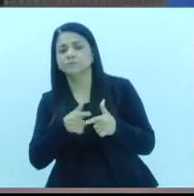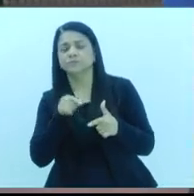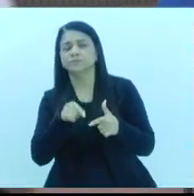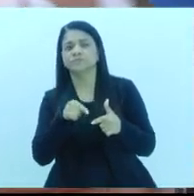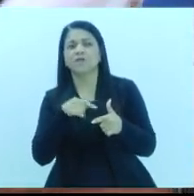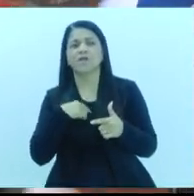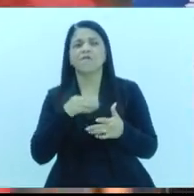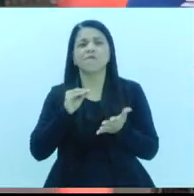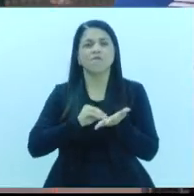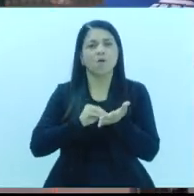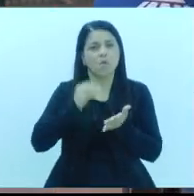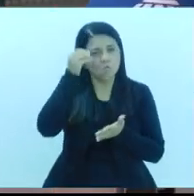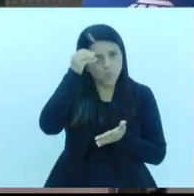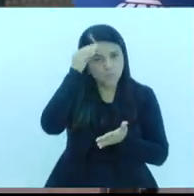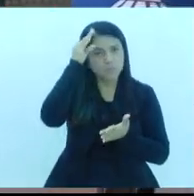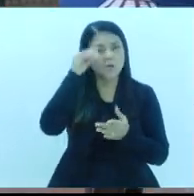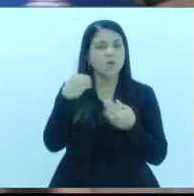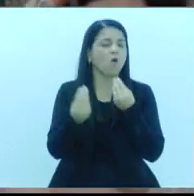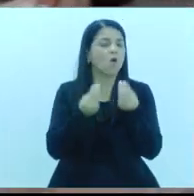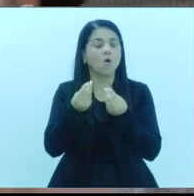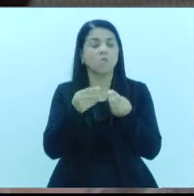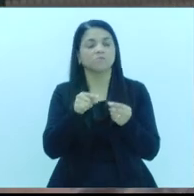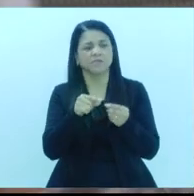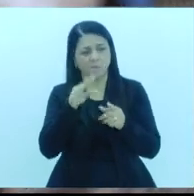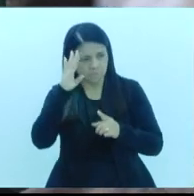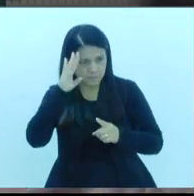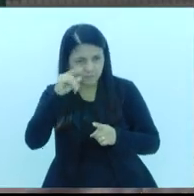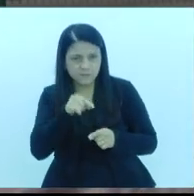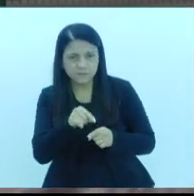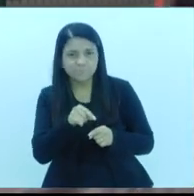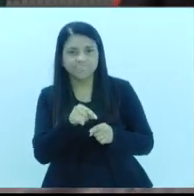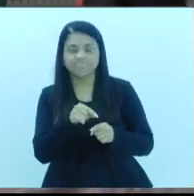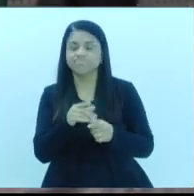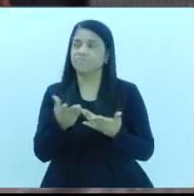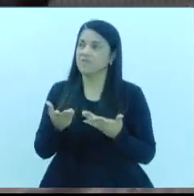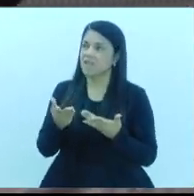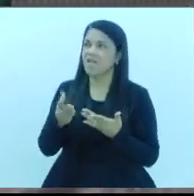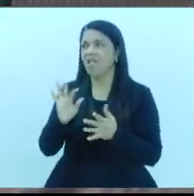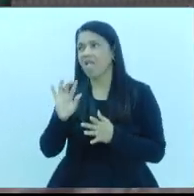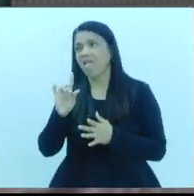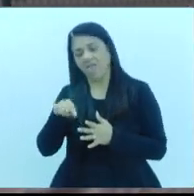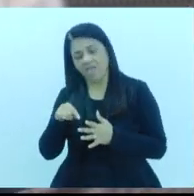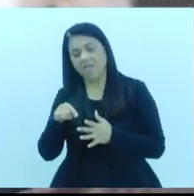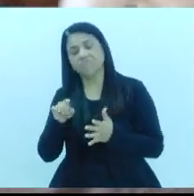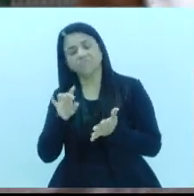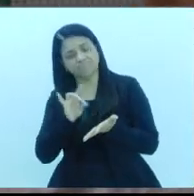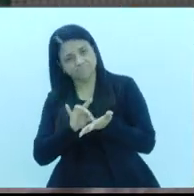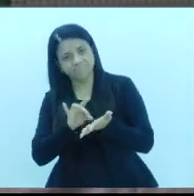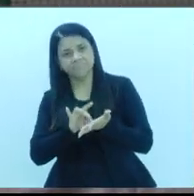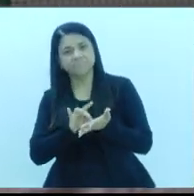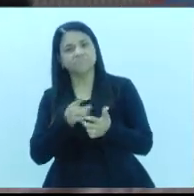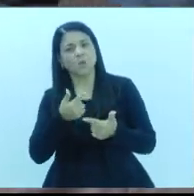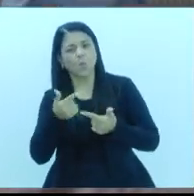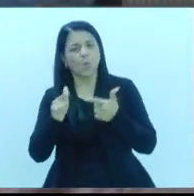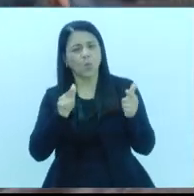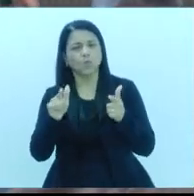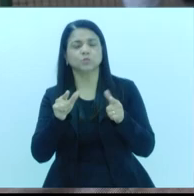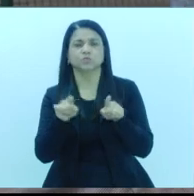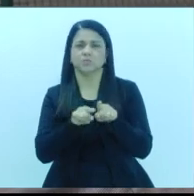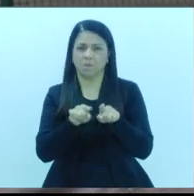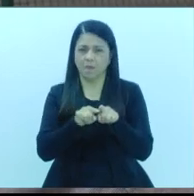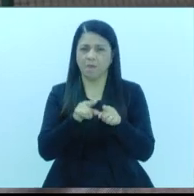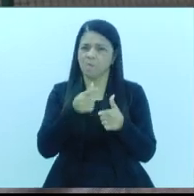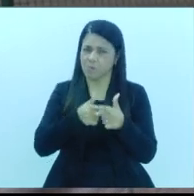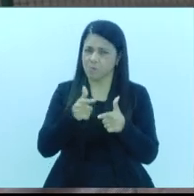conhecimento sobre determinado assunto é um dos principais fatores? Eu diria que é um dos fatores, mas existem outros fatores que